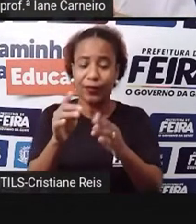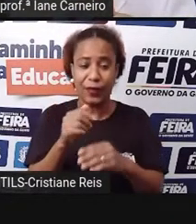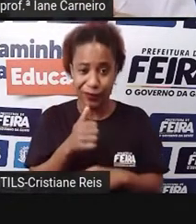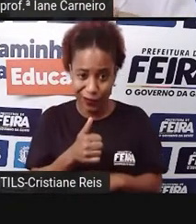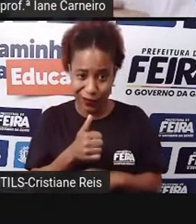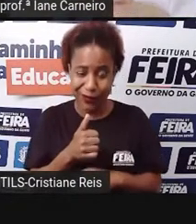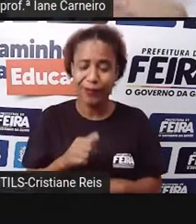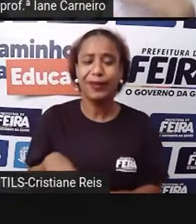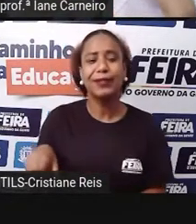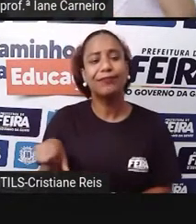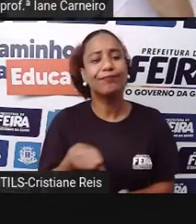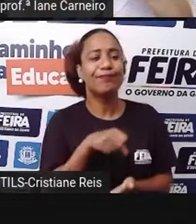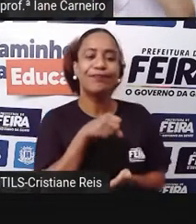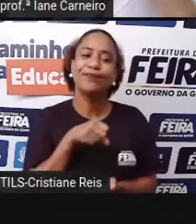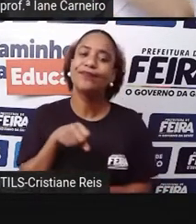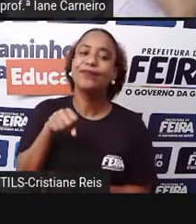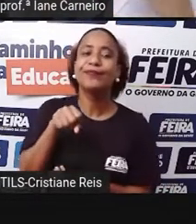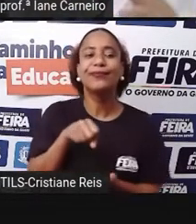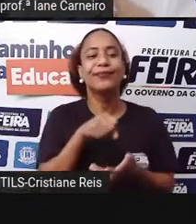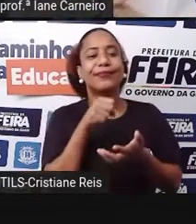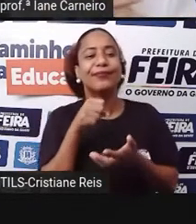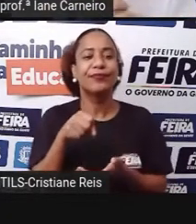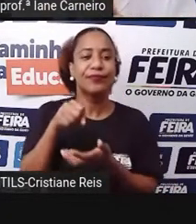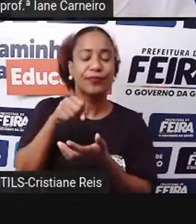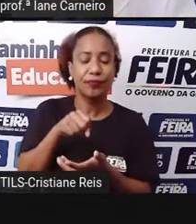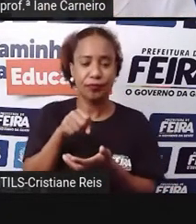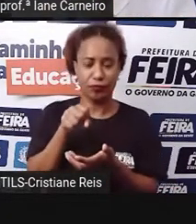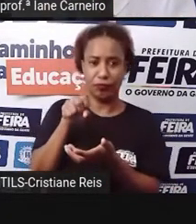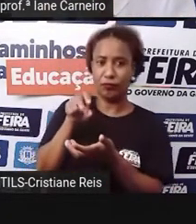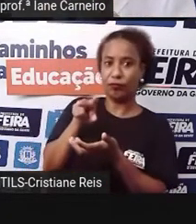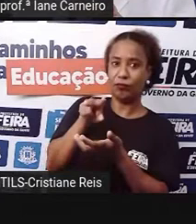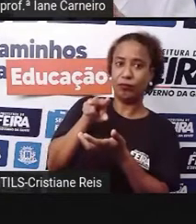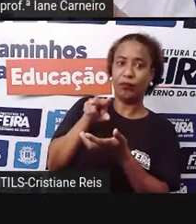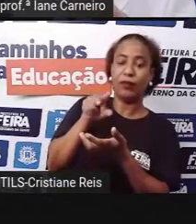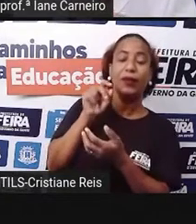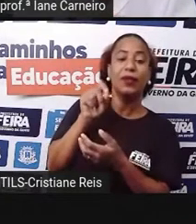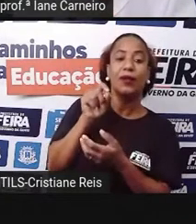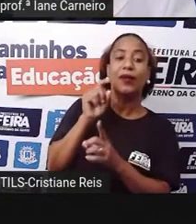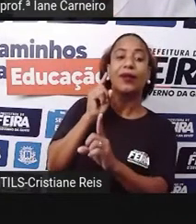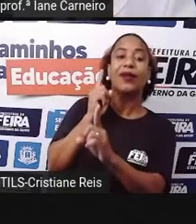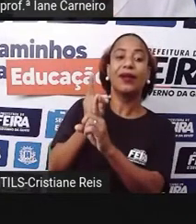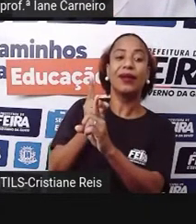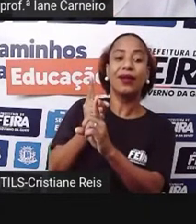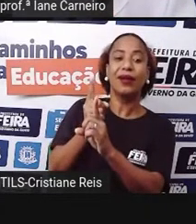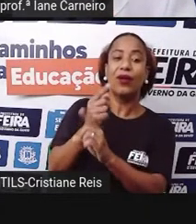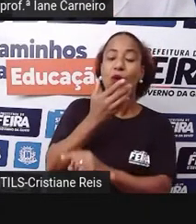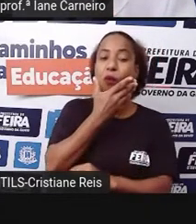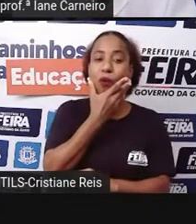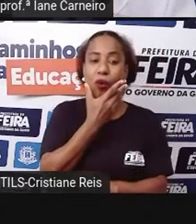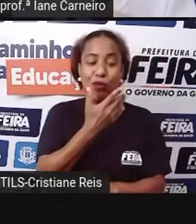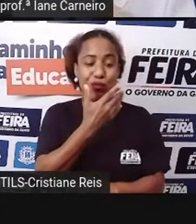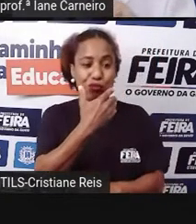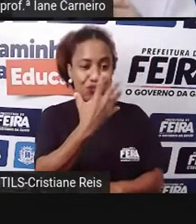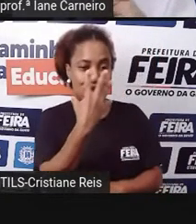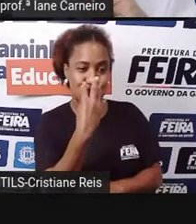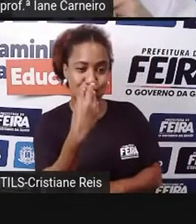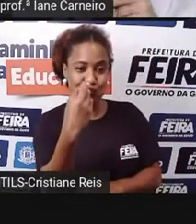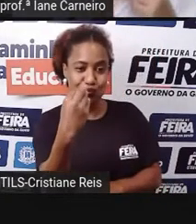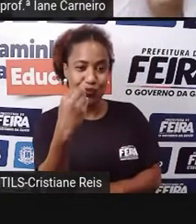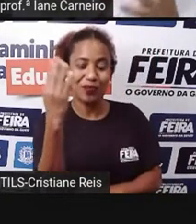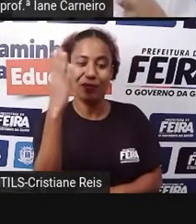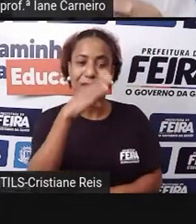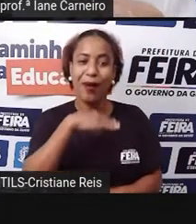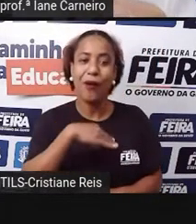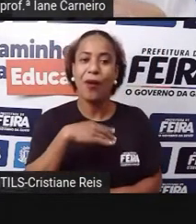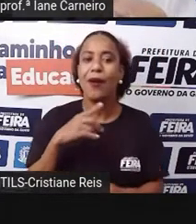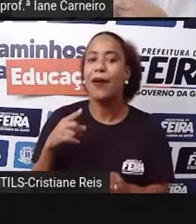lobo mau, que lhe pergunta onde ela está indo. E a menina acaba contando para onde é que ela está indo.